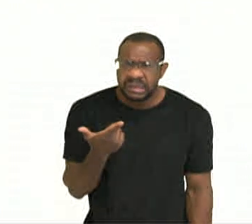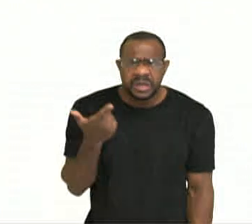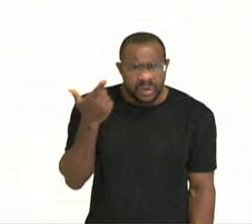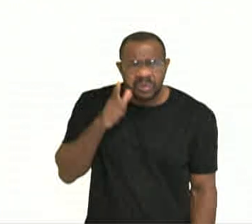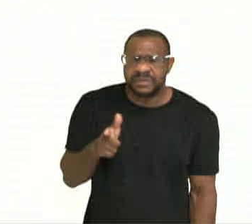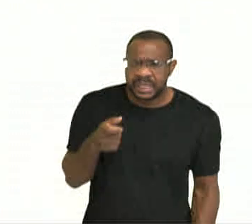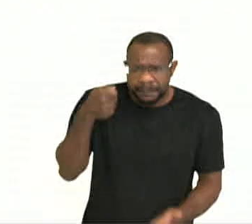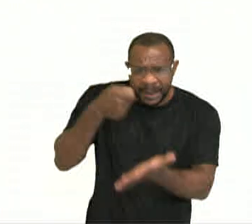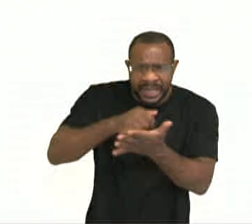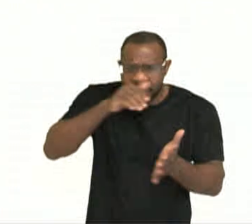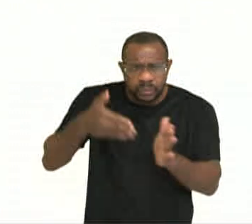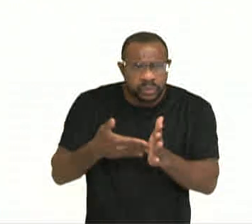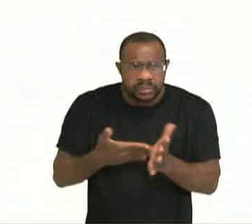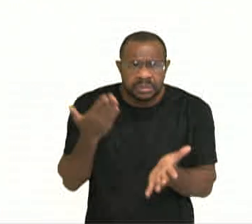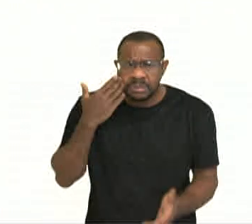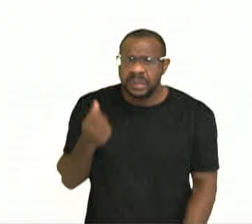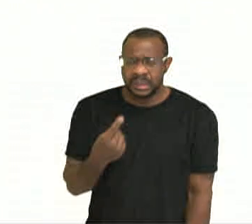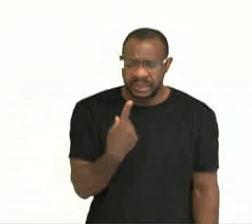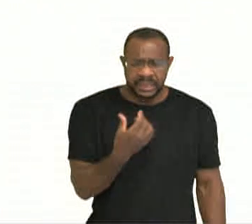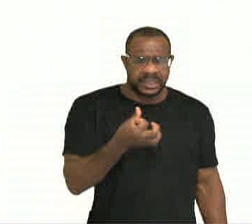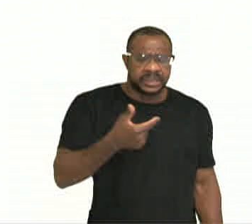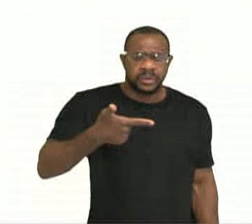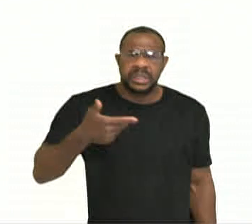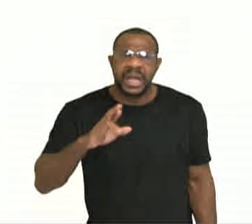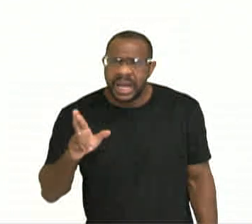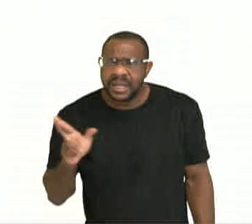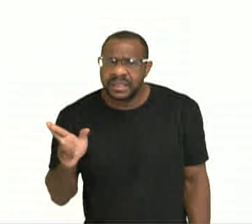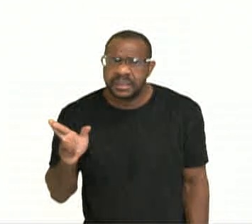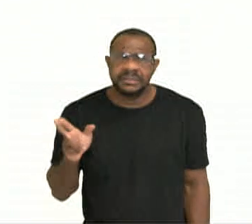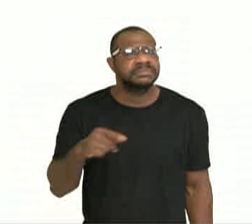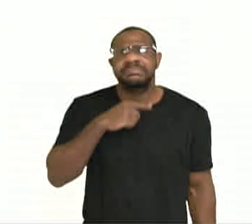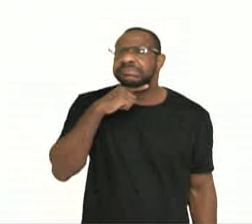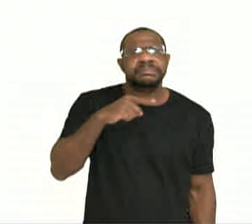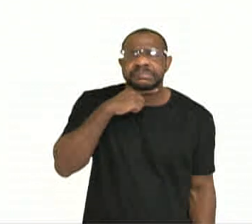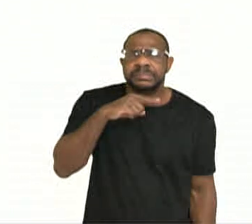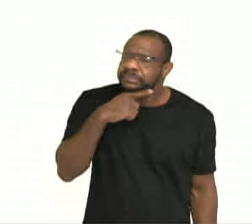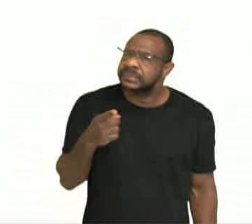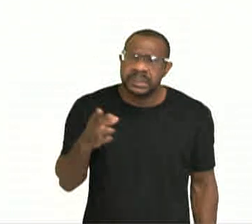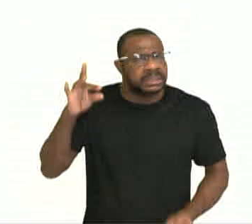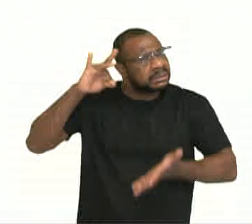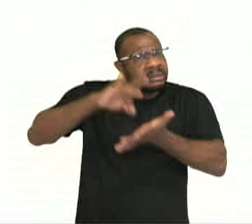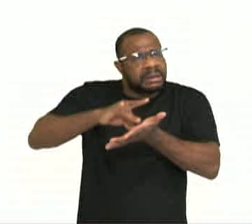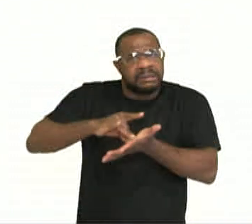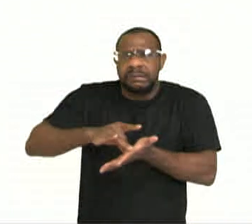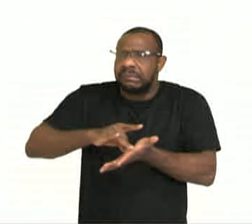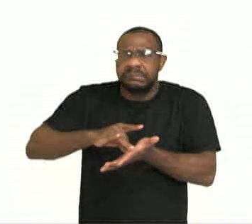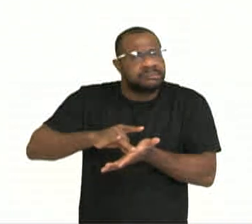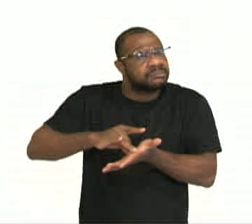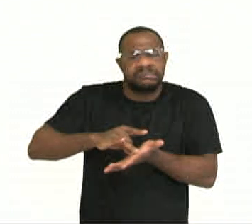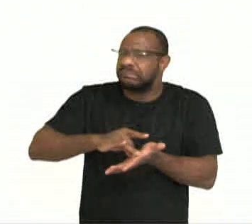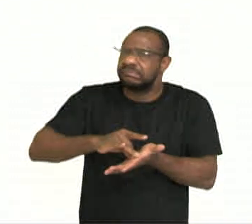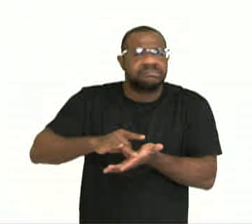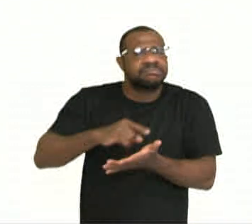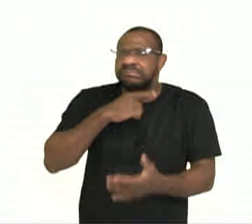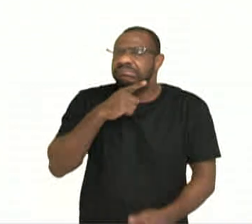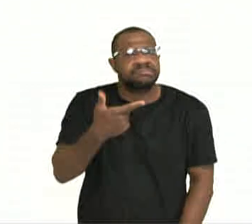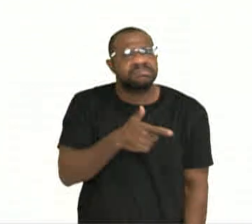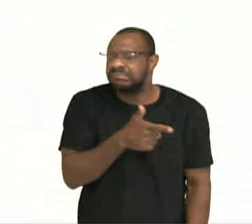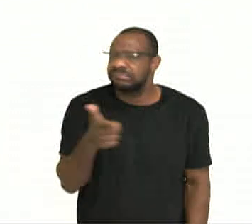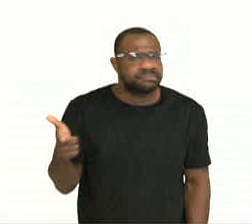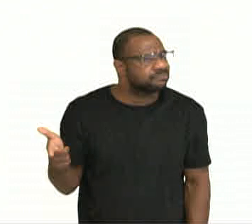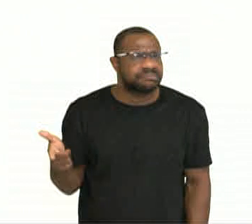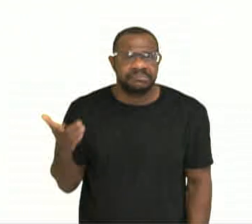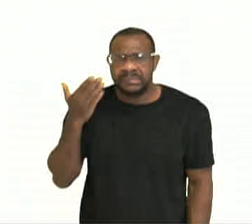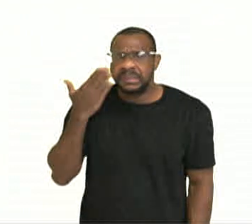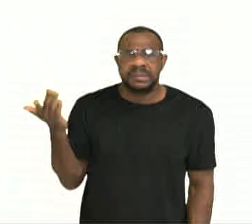mês? Se isso está muito aquém, muito abaixo da realidade mínima de um indivíduo conseguir se manter, então ele